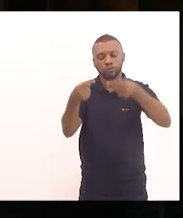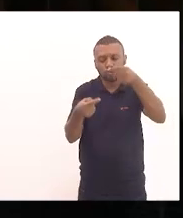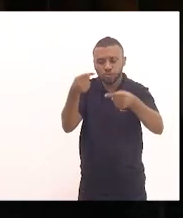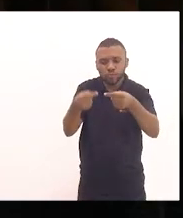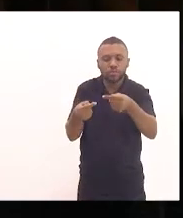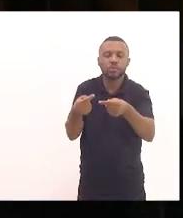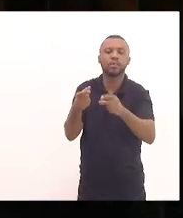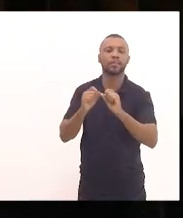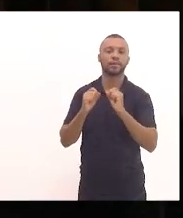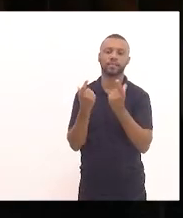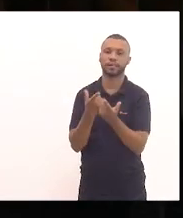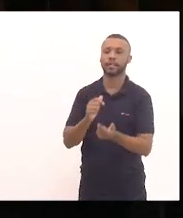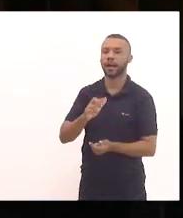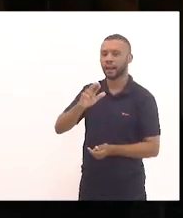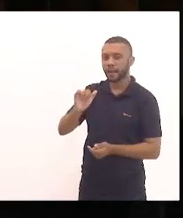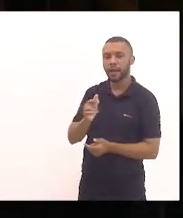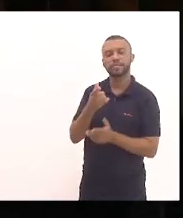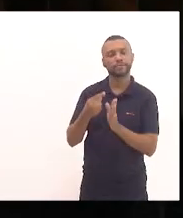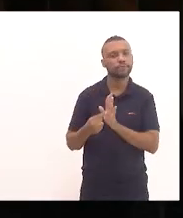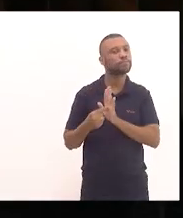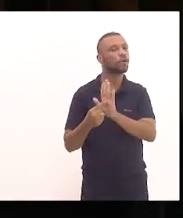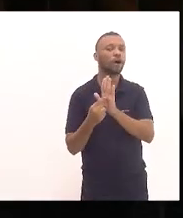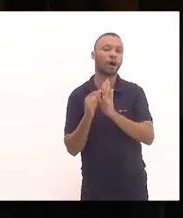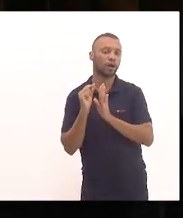casa diante da situação